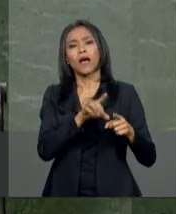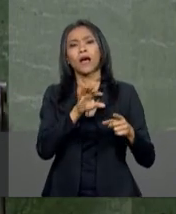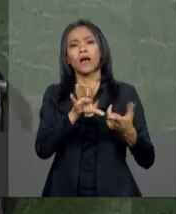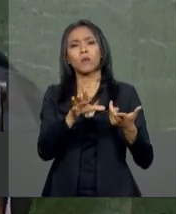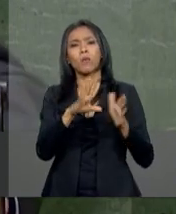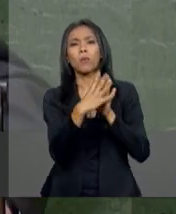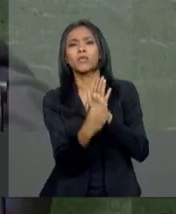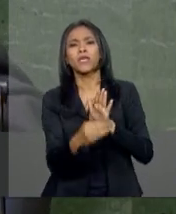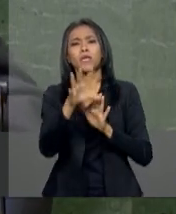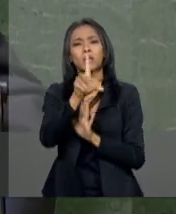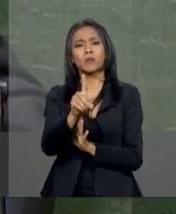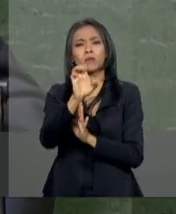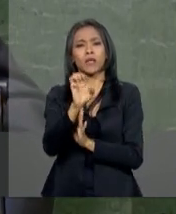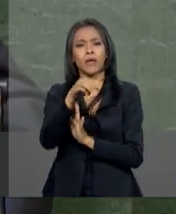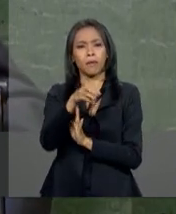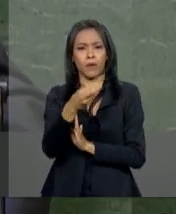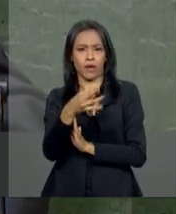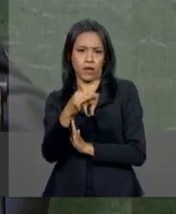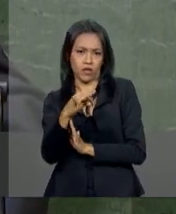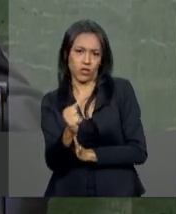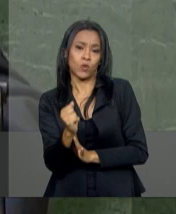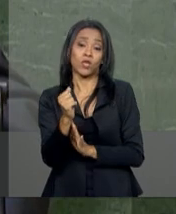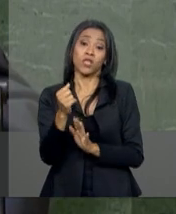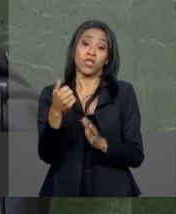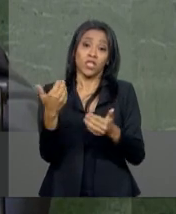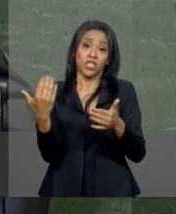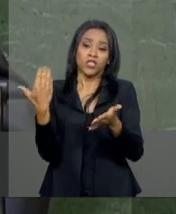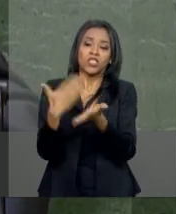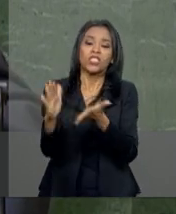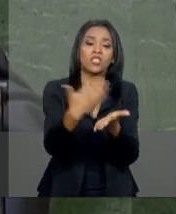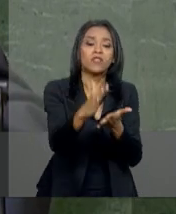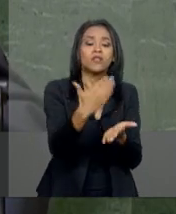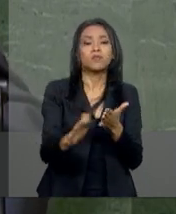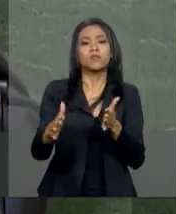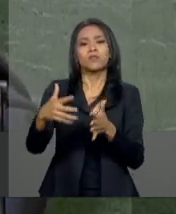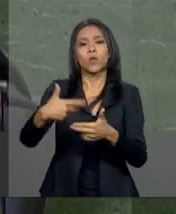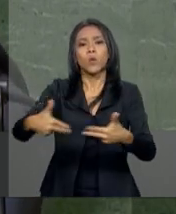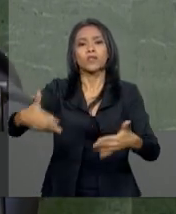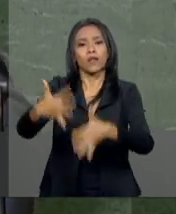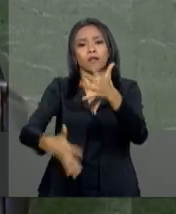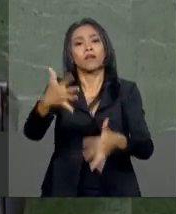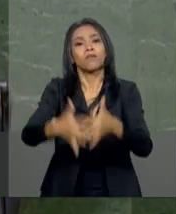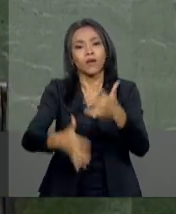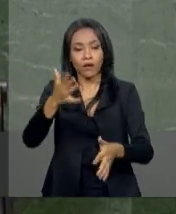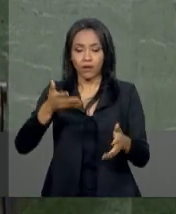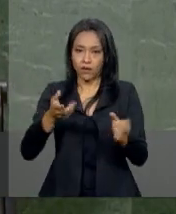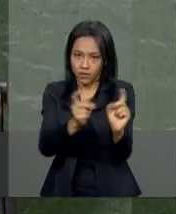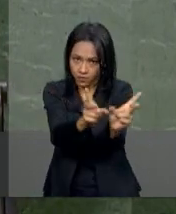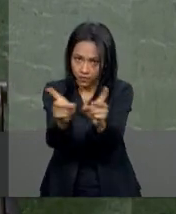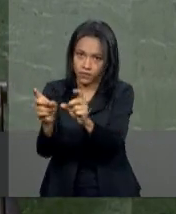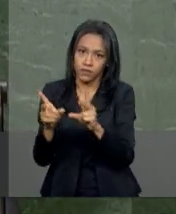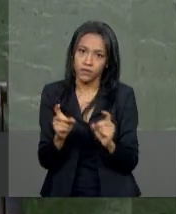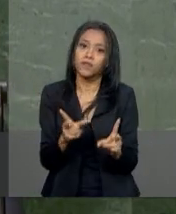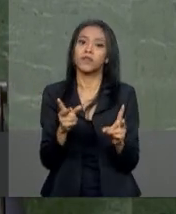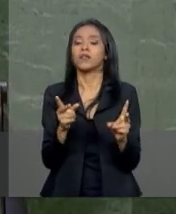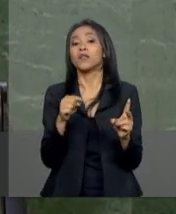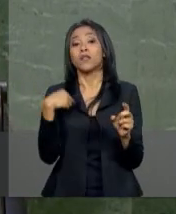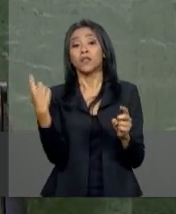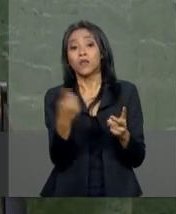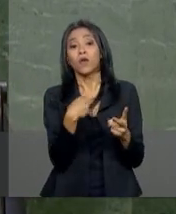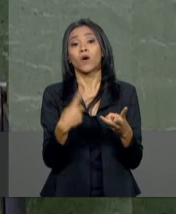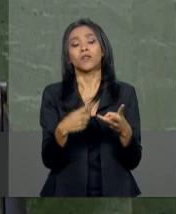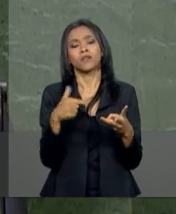derrubamos barreiras comerciais e assinamos novos acordos impulsionamos aps